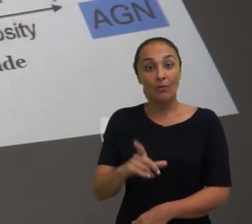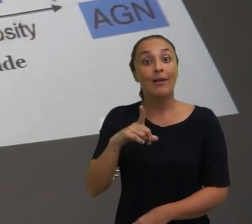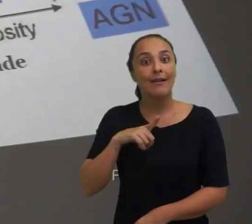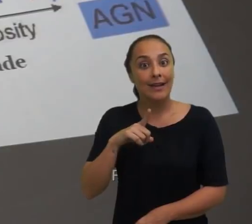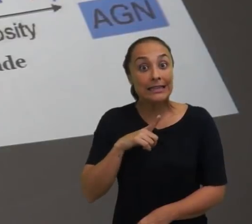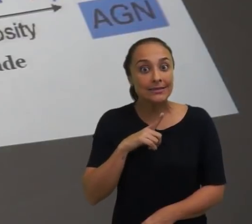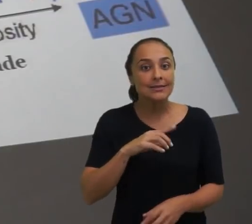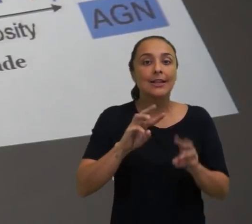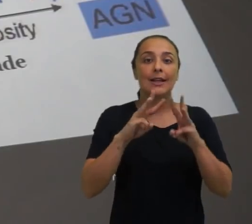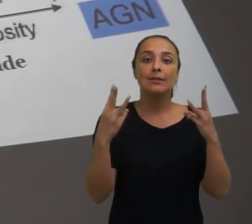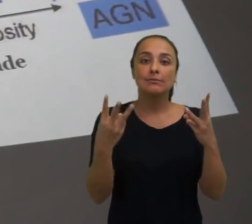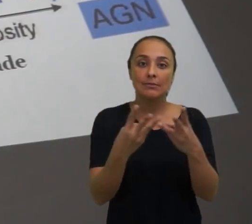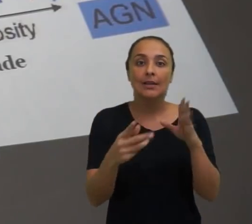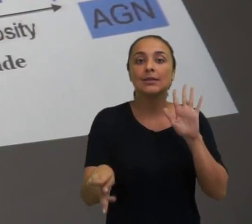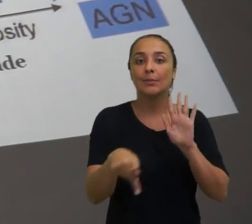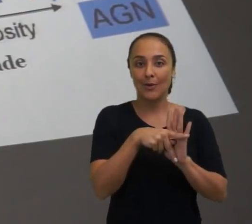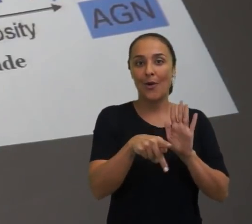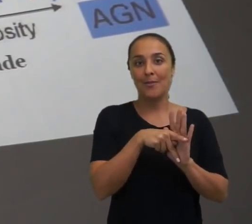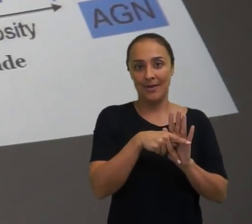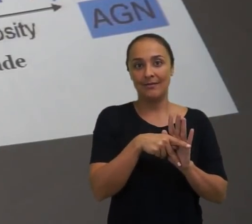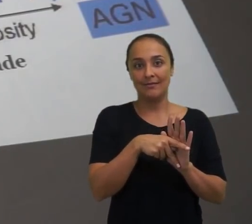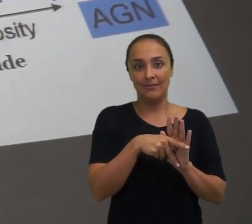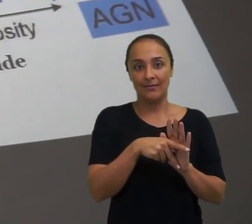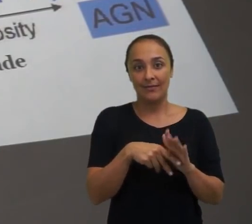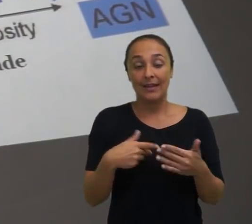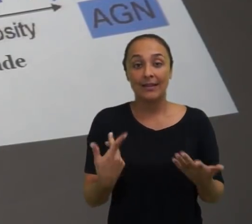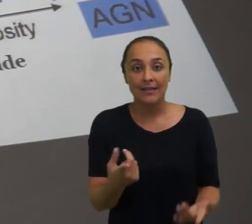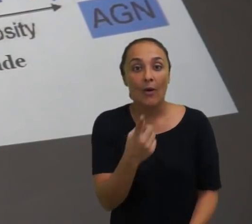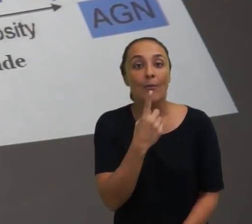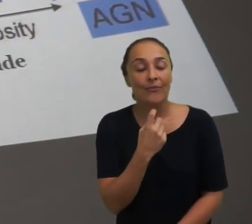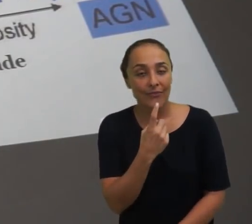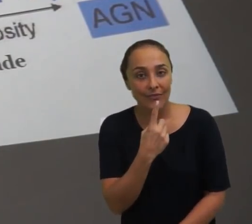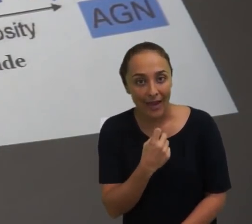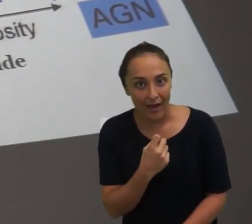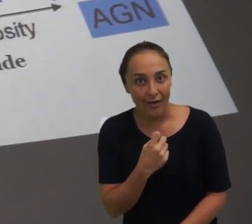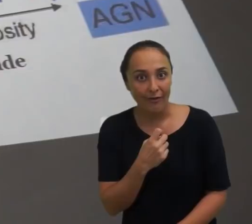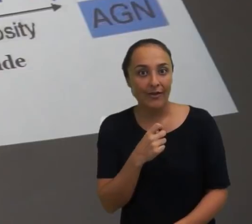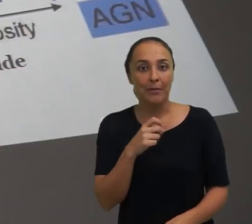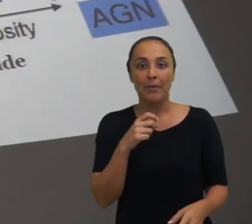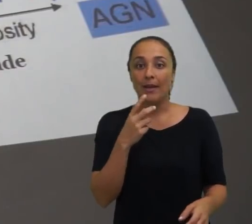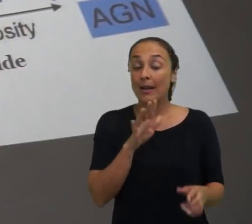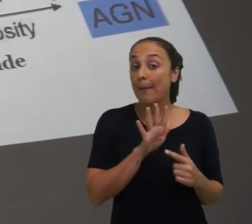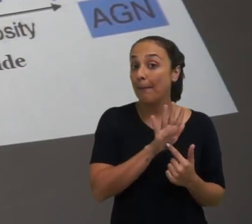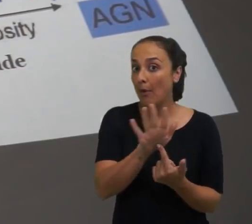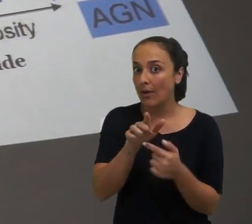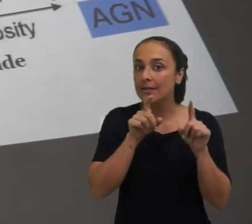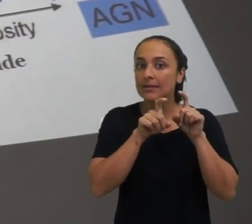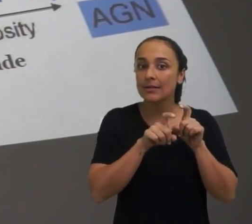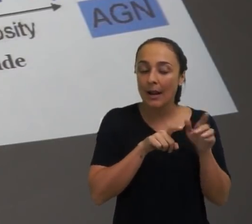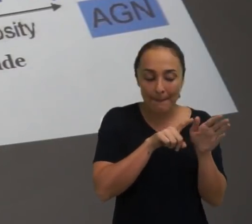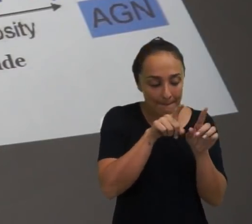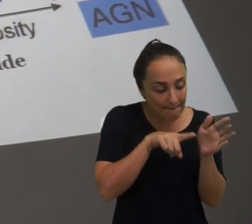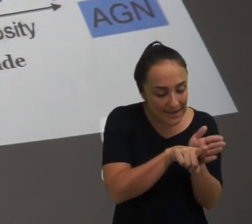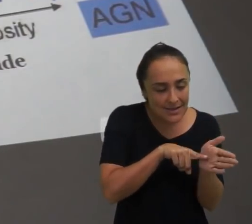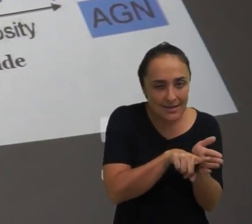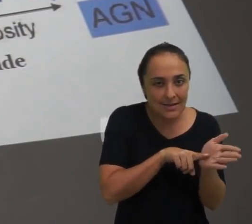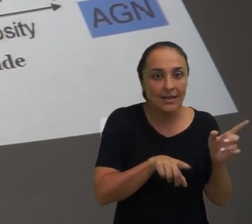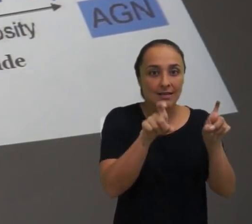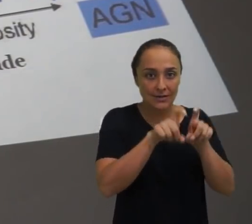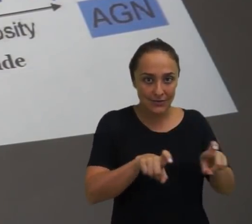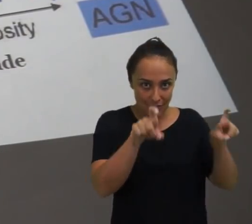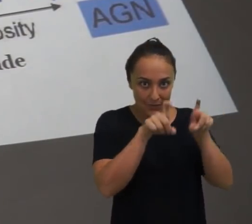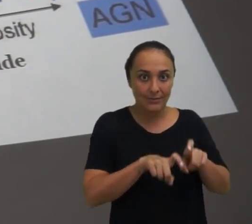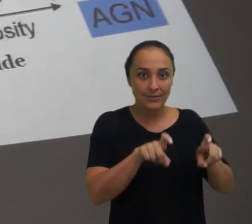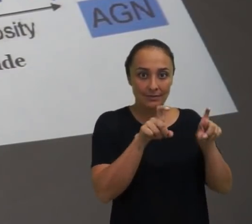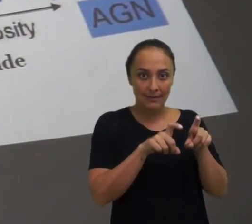massa. Então, pela simulação, tem muitas galáxias de baixa massa, mais do que a gente